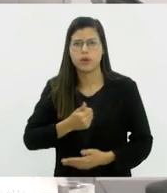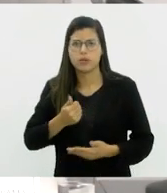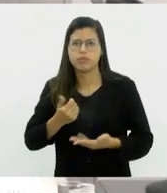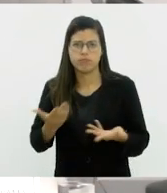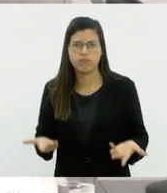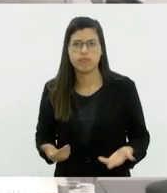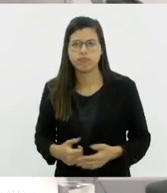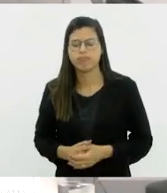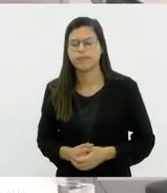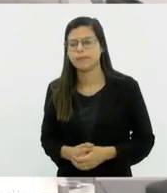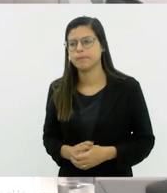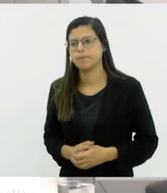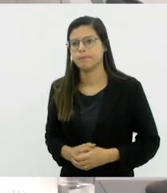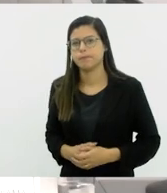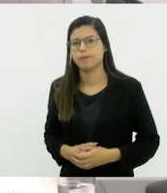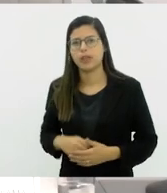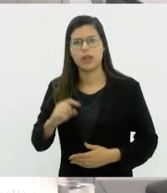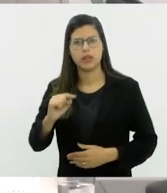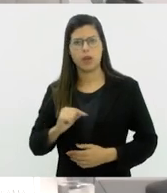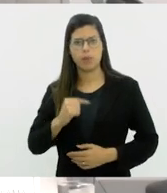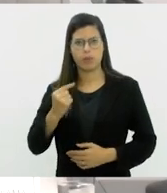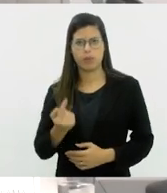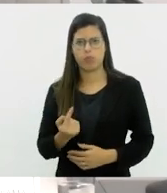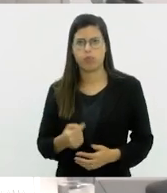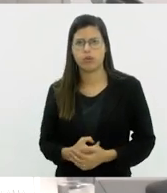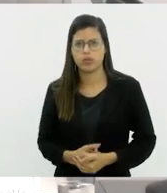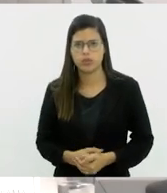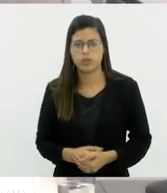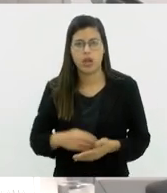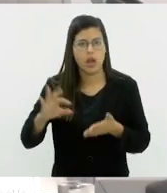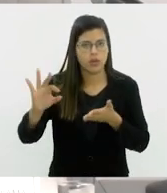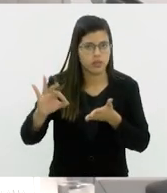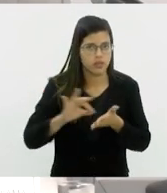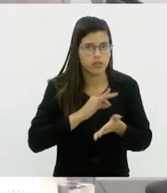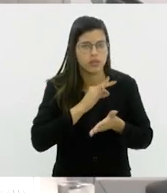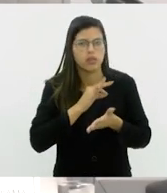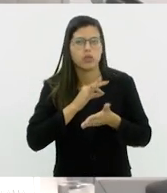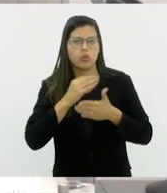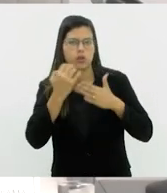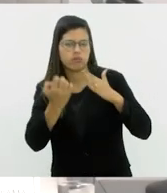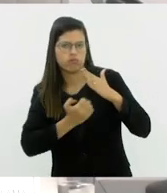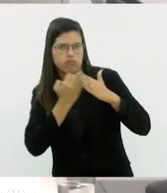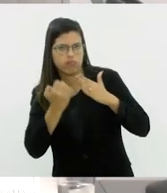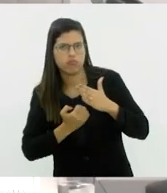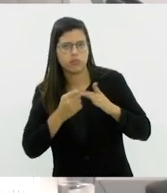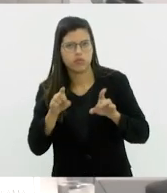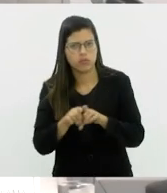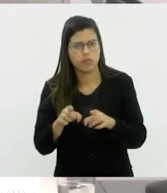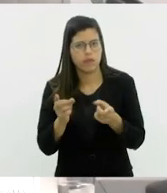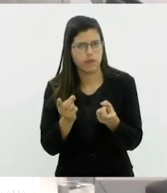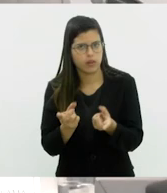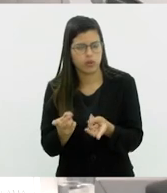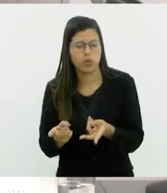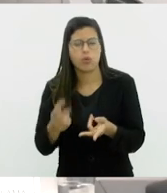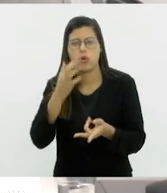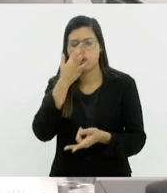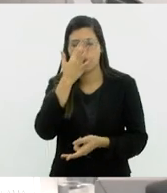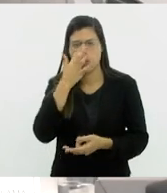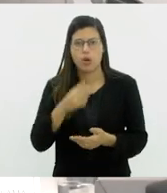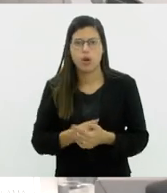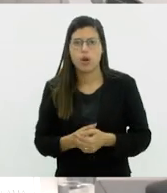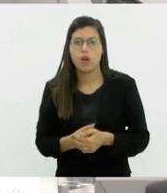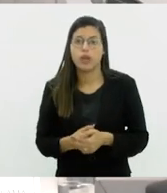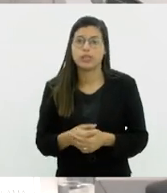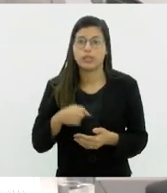aqui. Né? Depois, assinatura por parte das operadoras e vendedoras solidariamente de TAC com a imposição